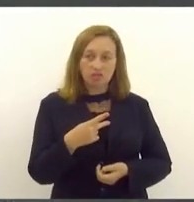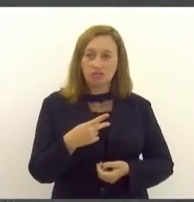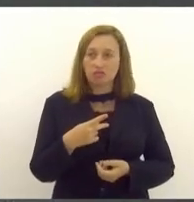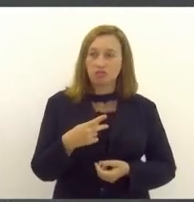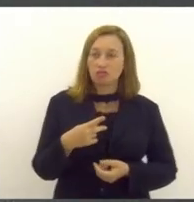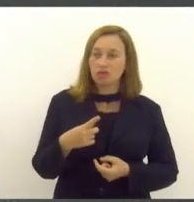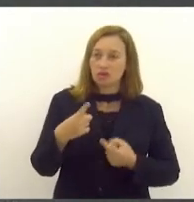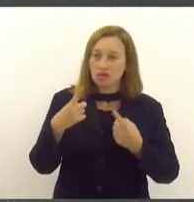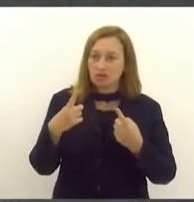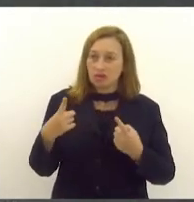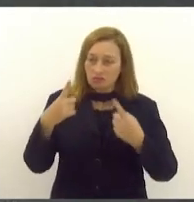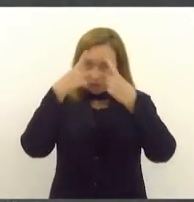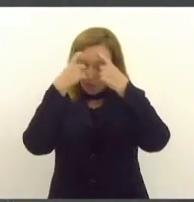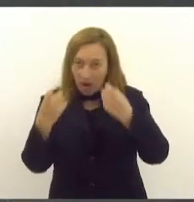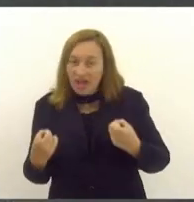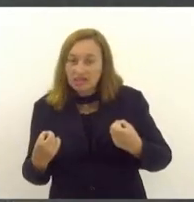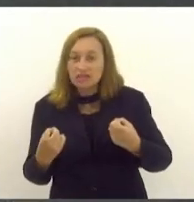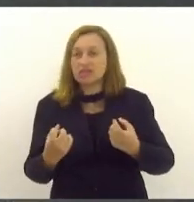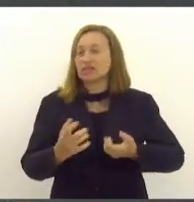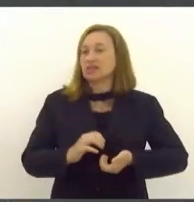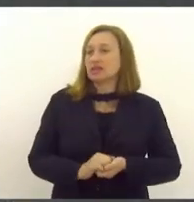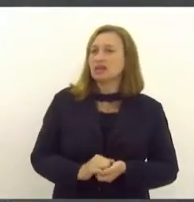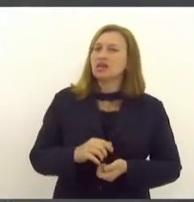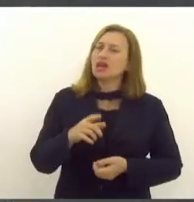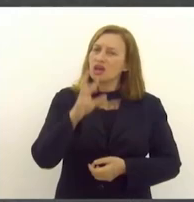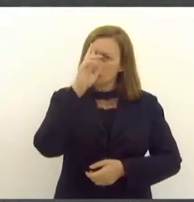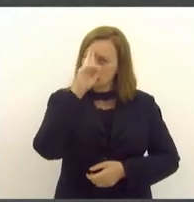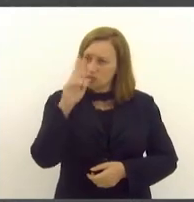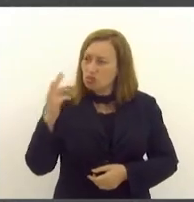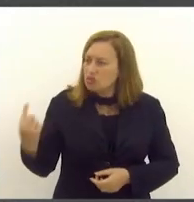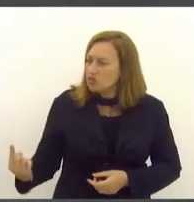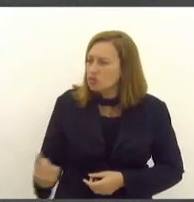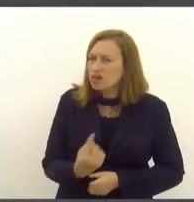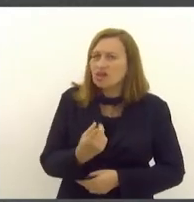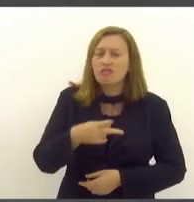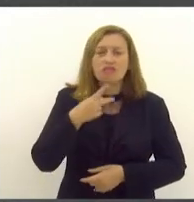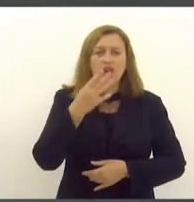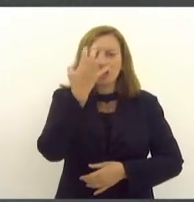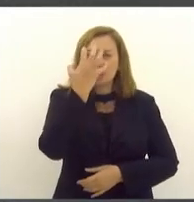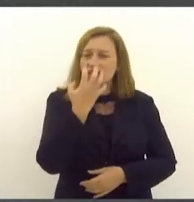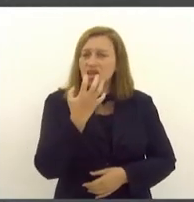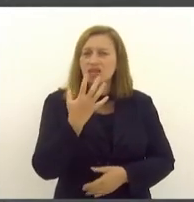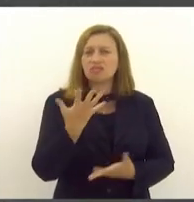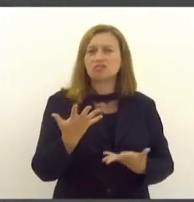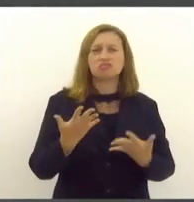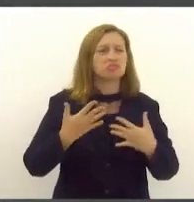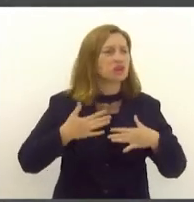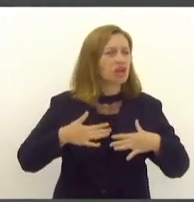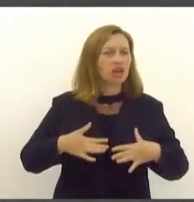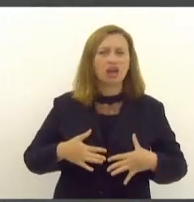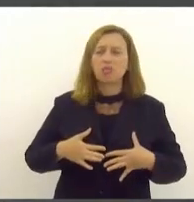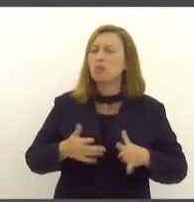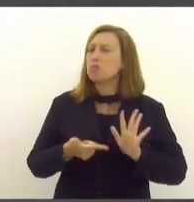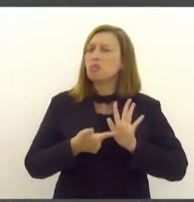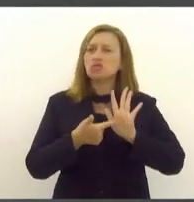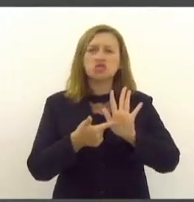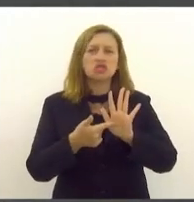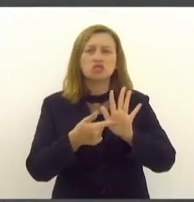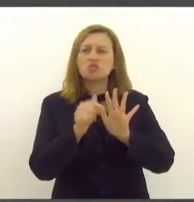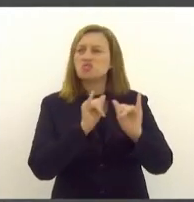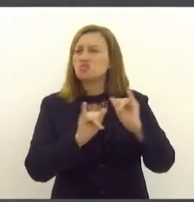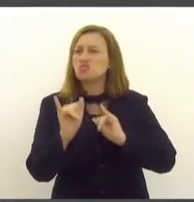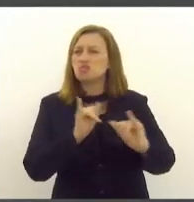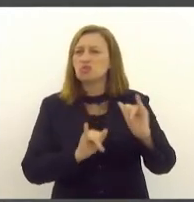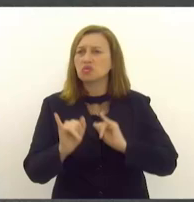foi raivosa foi agressiva e vem você excelência fala com toda serenidade do mundo demonstrando dados